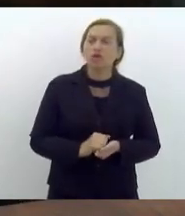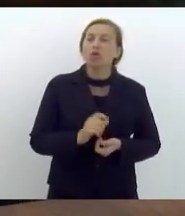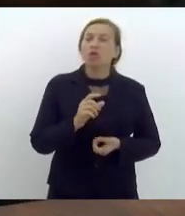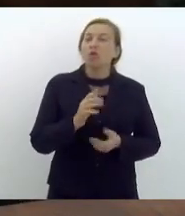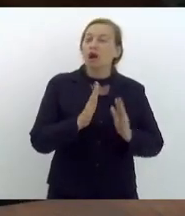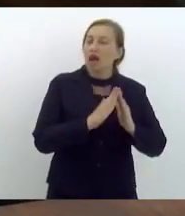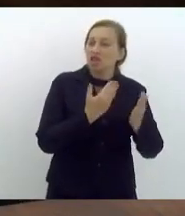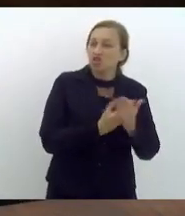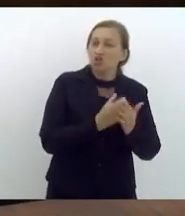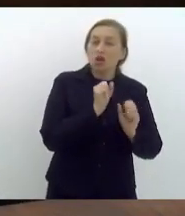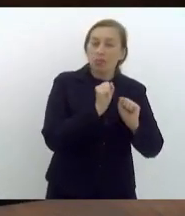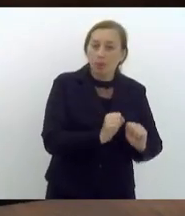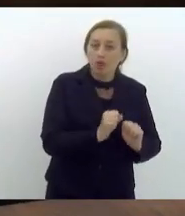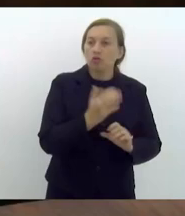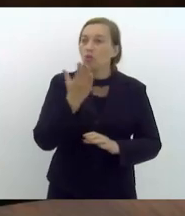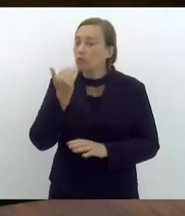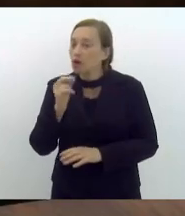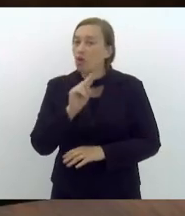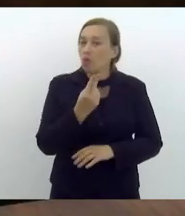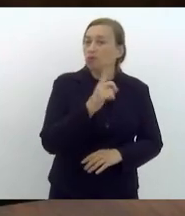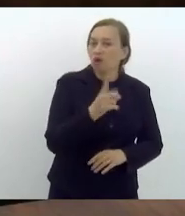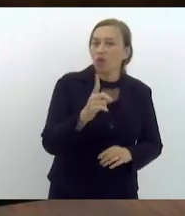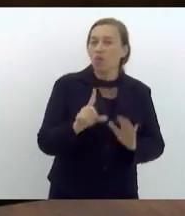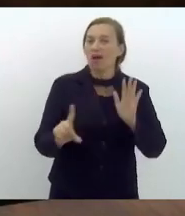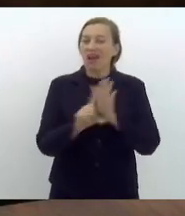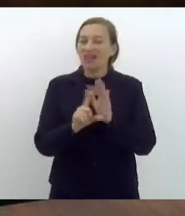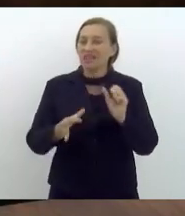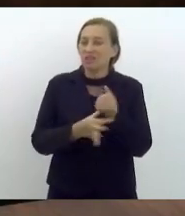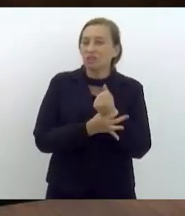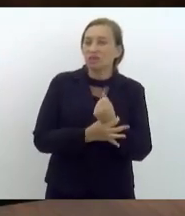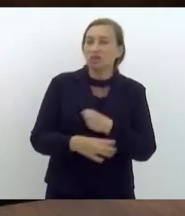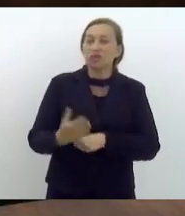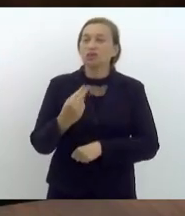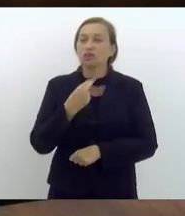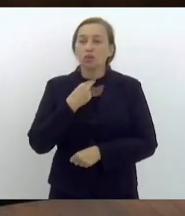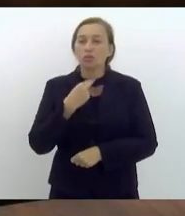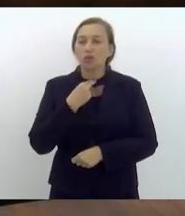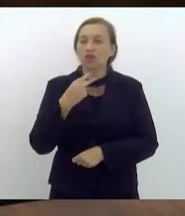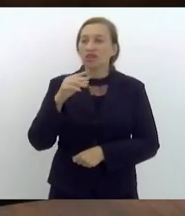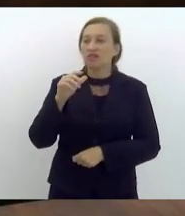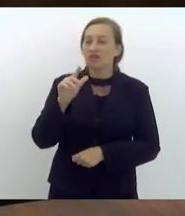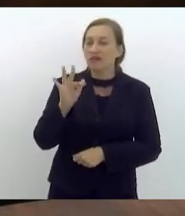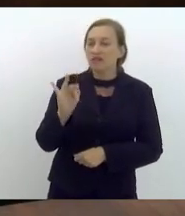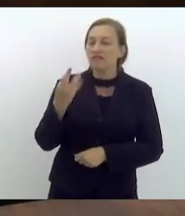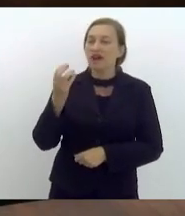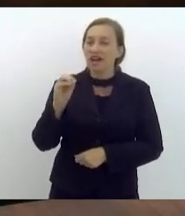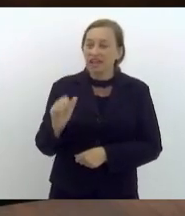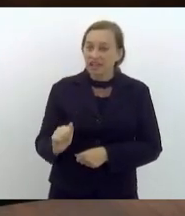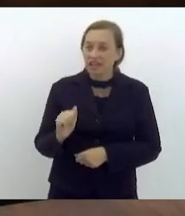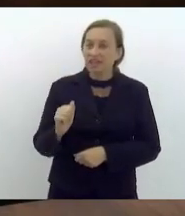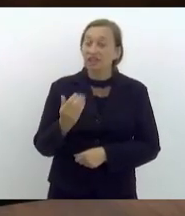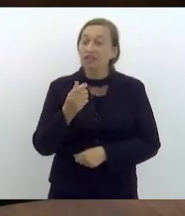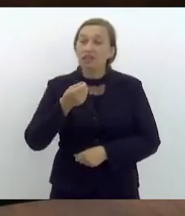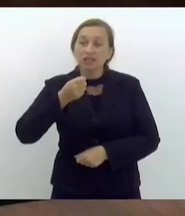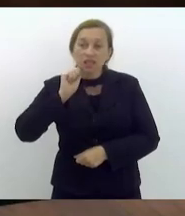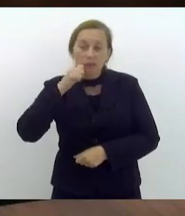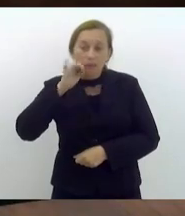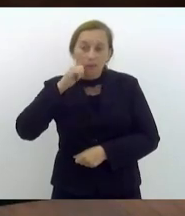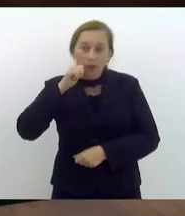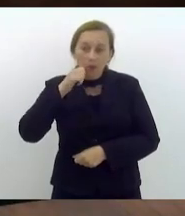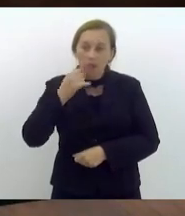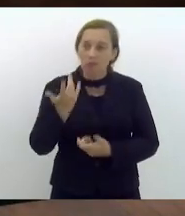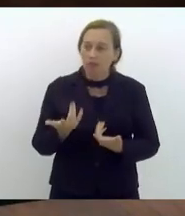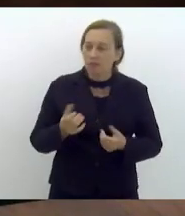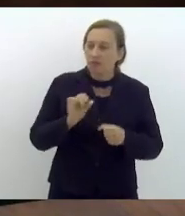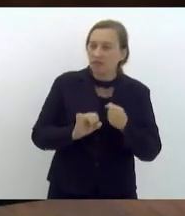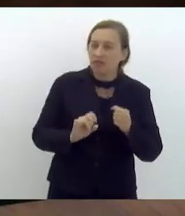que a escola pode e o que não pode não fazer uma lei Segura que por exemplo não posso usar farinha de pão para fazer um lanche para as crianças ou que não seja